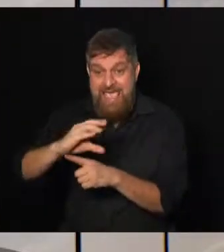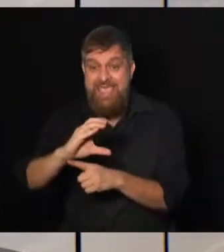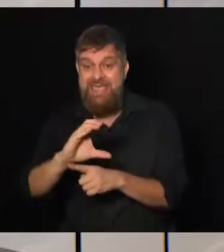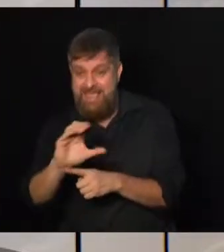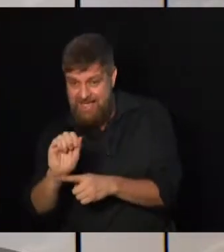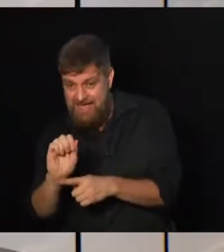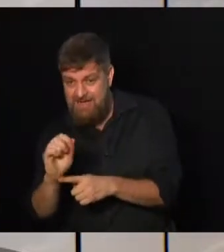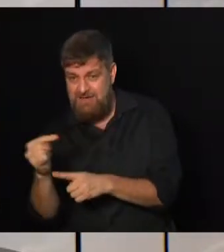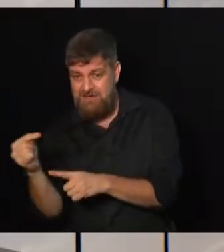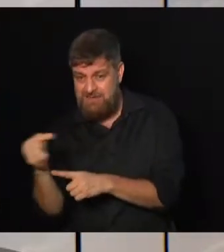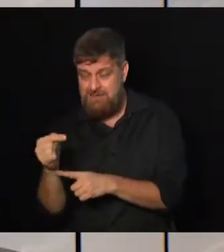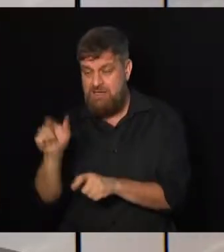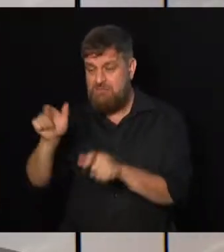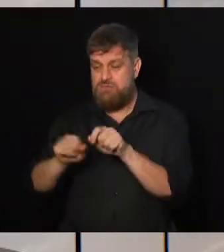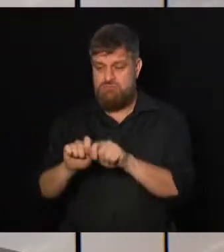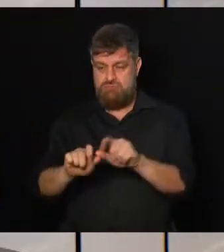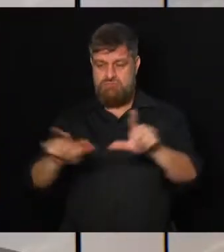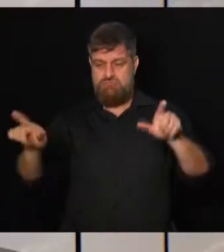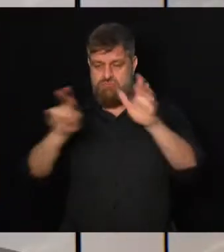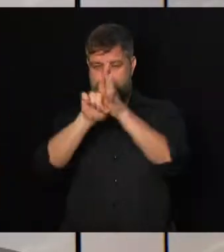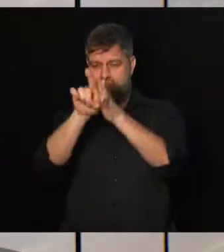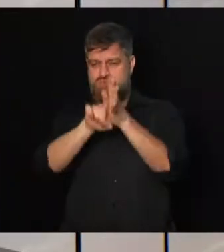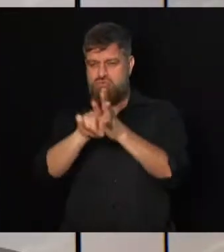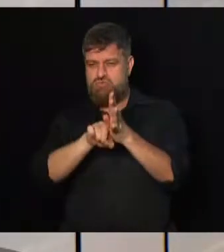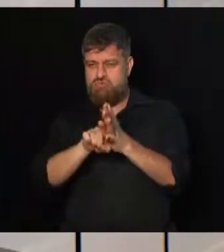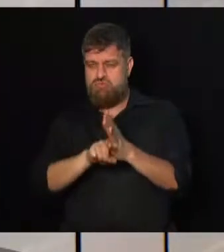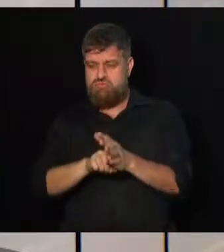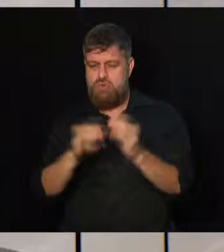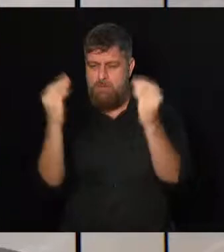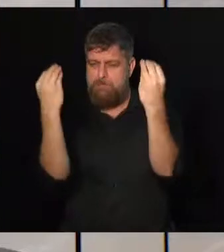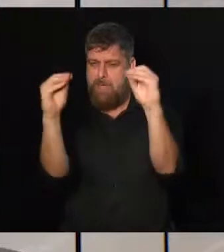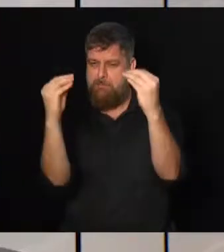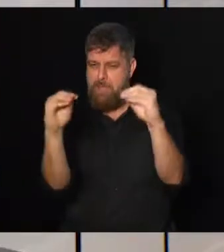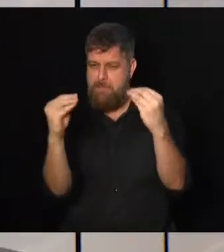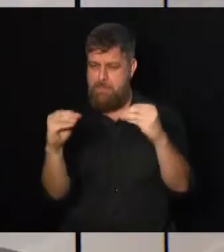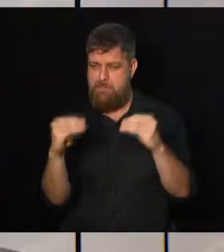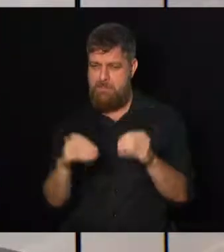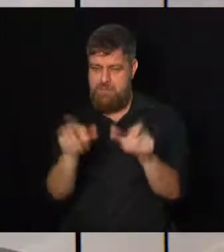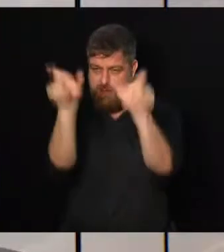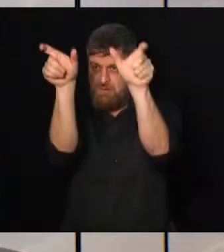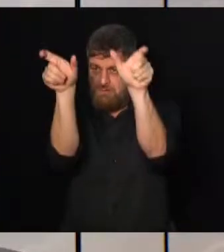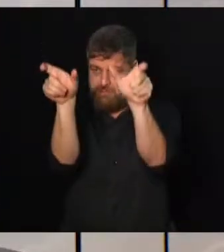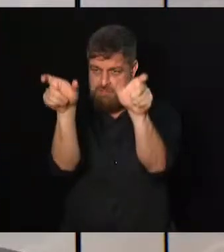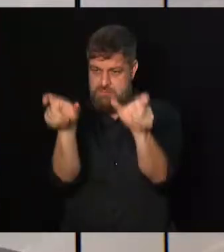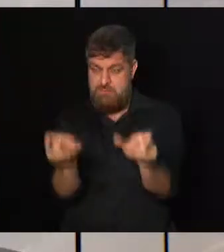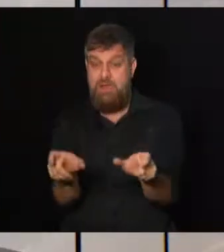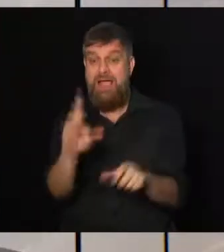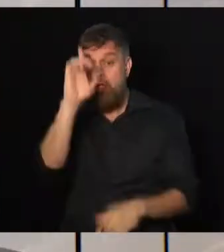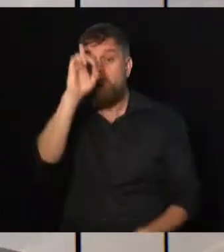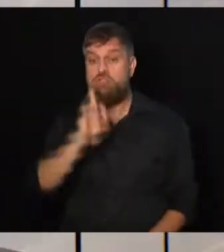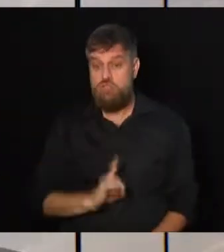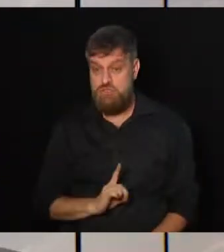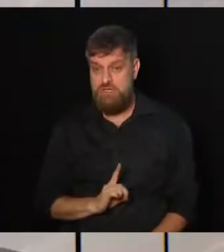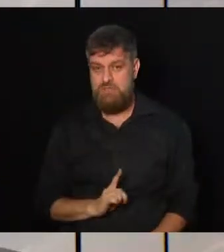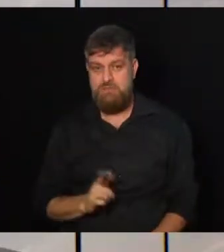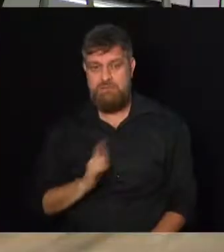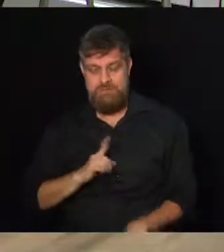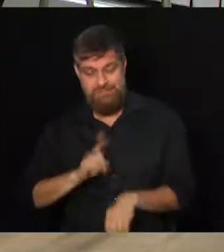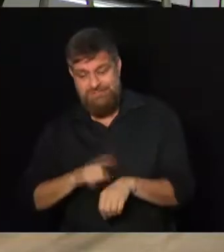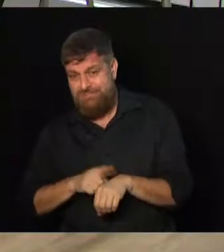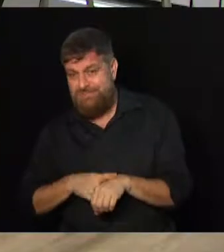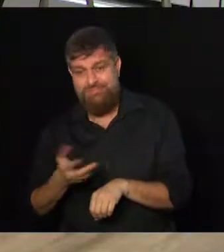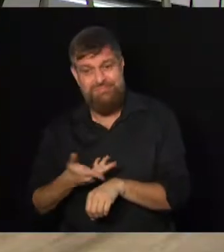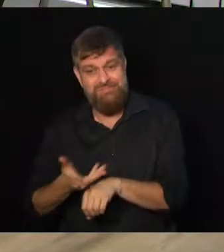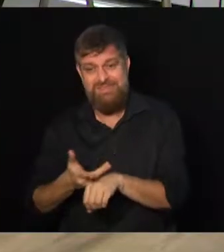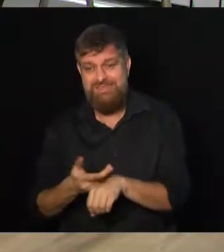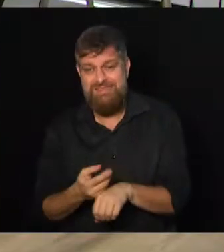www.inca.gov.br, em que as pessoas podem ver lá, tem uma cartilha de direitos lá. Nosso tempo está acabando, eu queria que